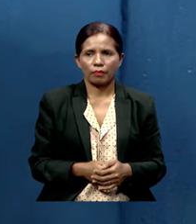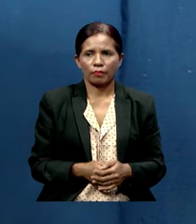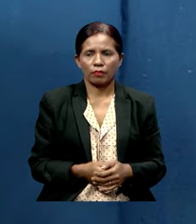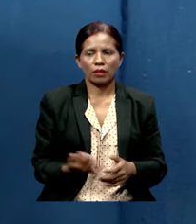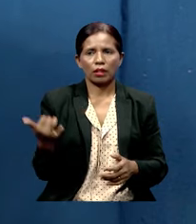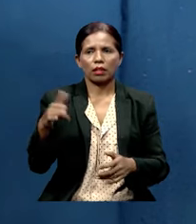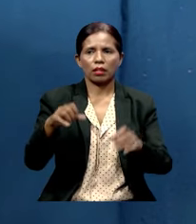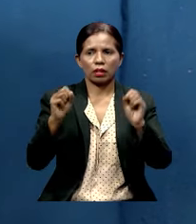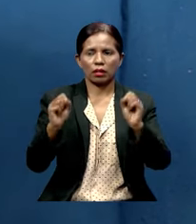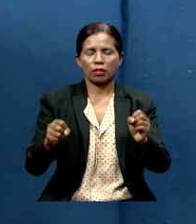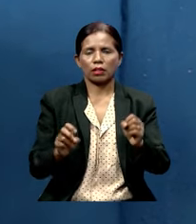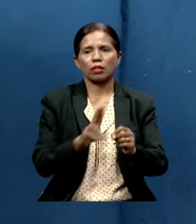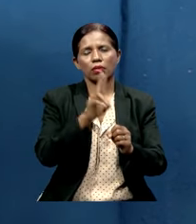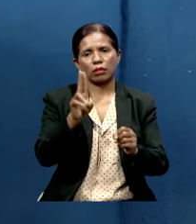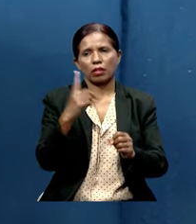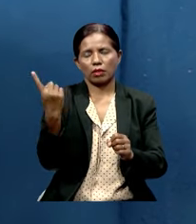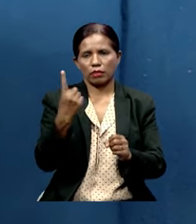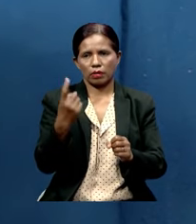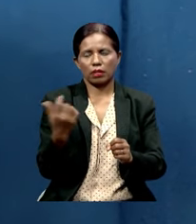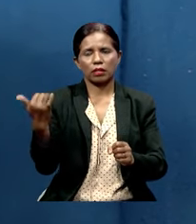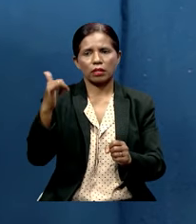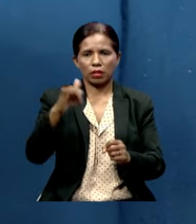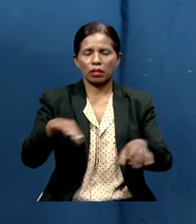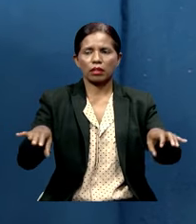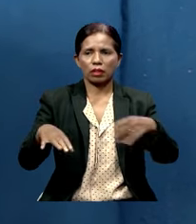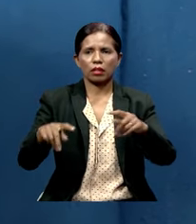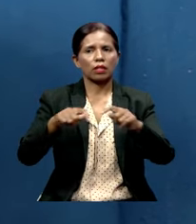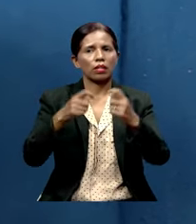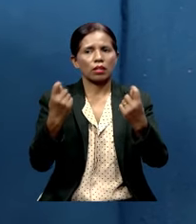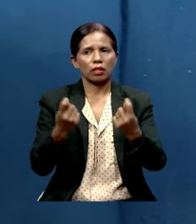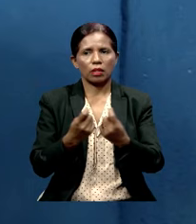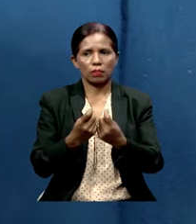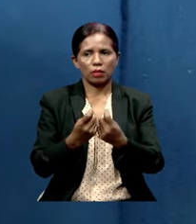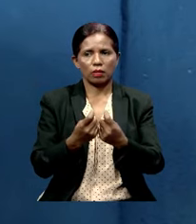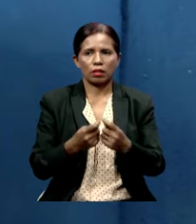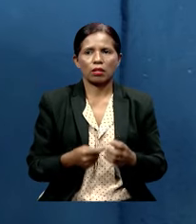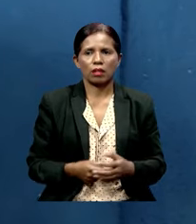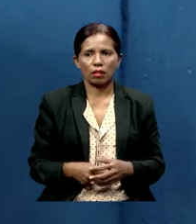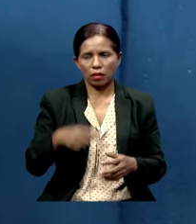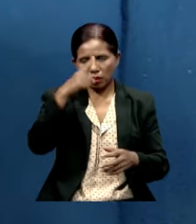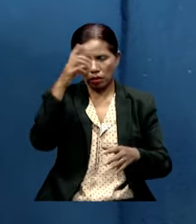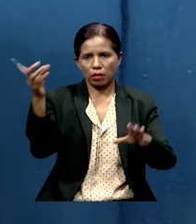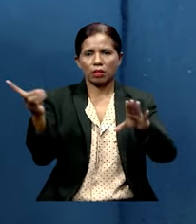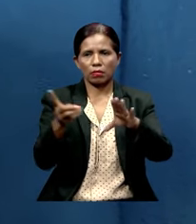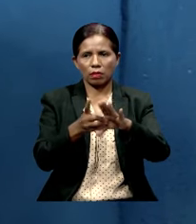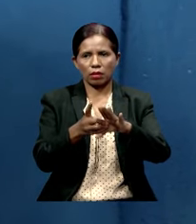Sira mas tem que atualizar na fase. Sira nia tipo de diploma. Então, a diploma né,